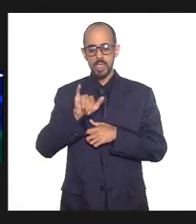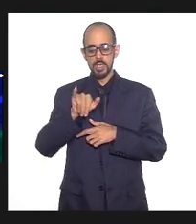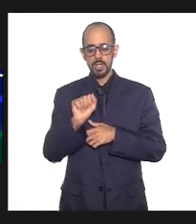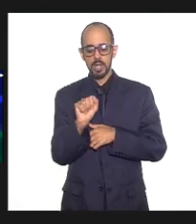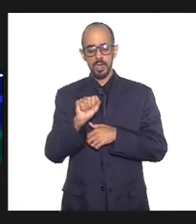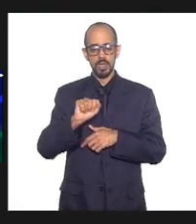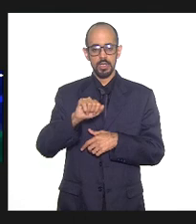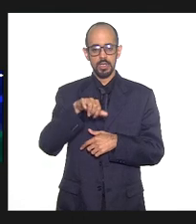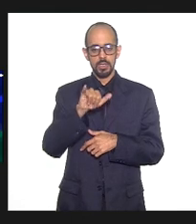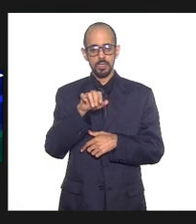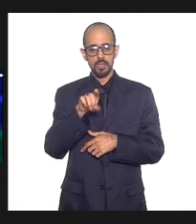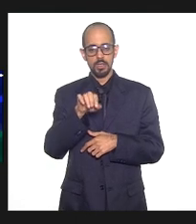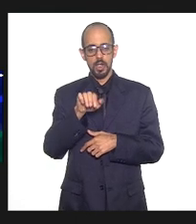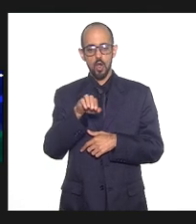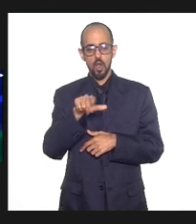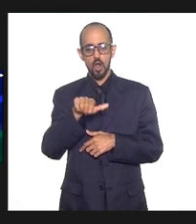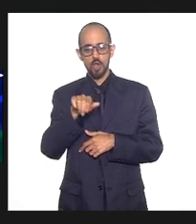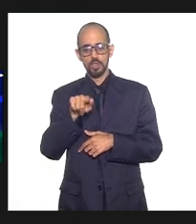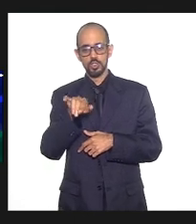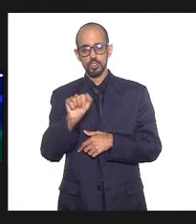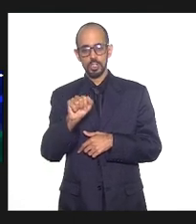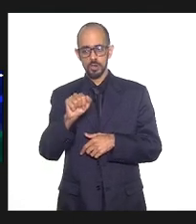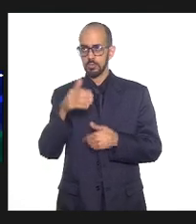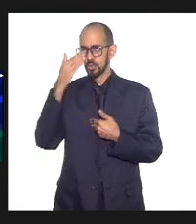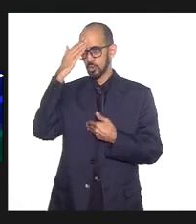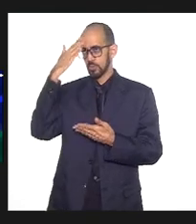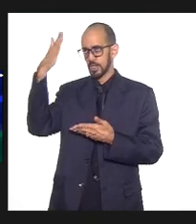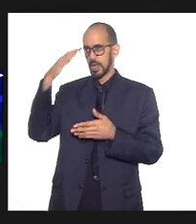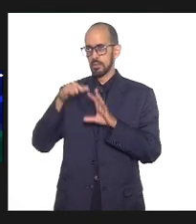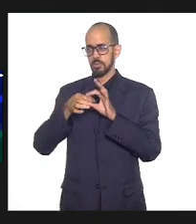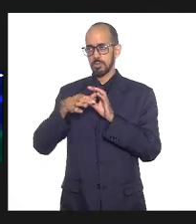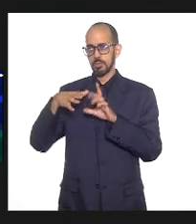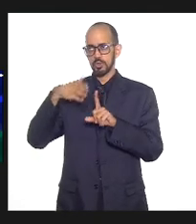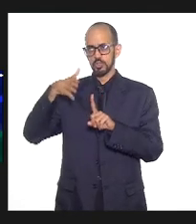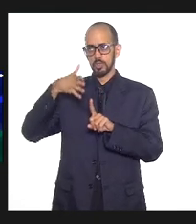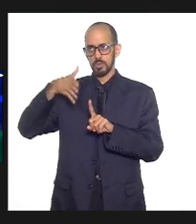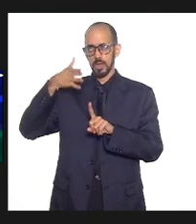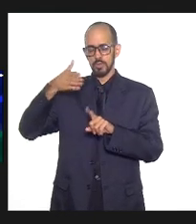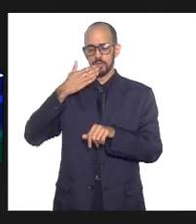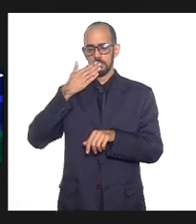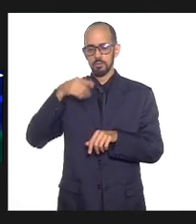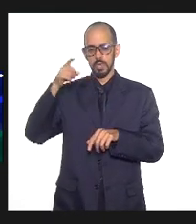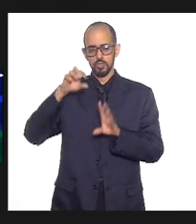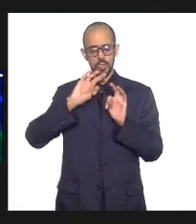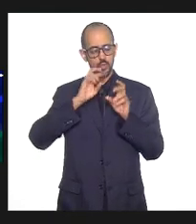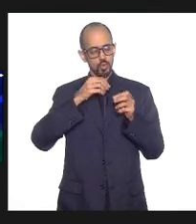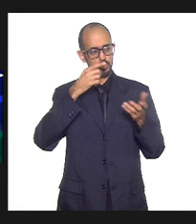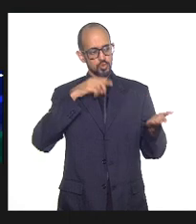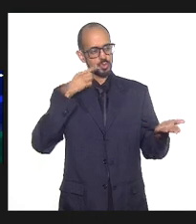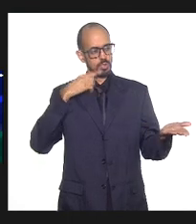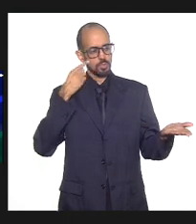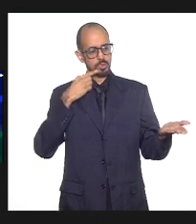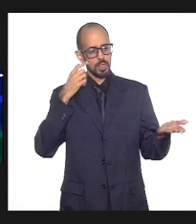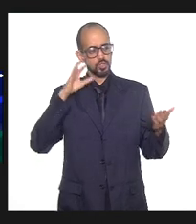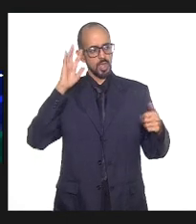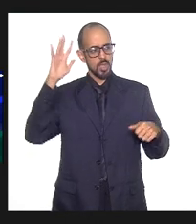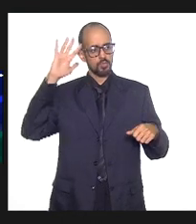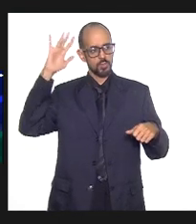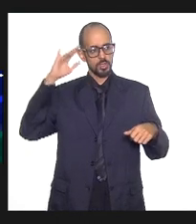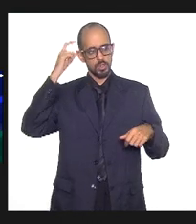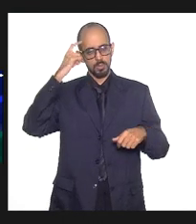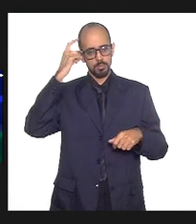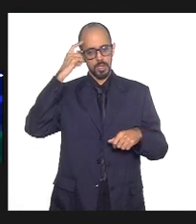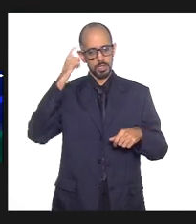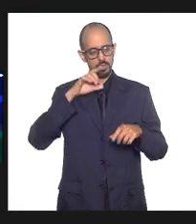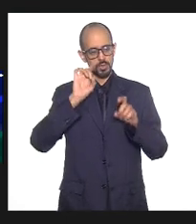democracia de sempre, por permitir o debate. E faço, de fato, um apelo a que todos os deputados da casa reflitam e